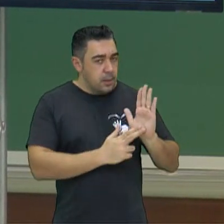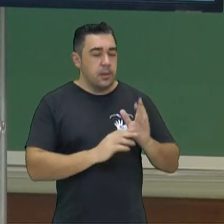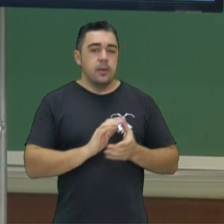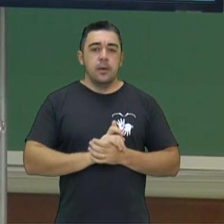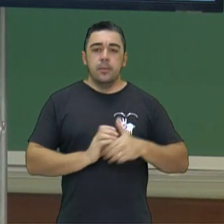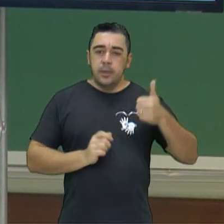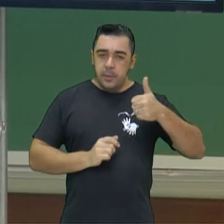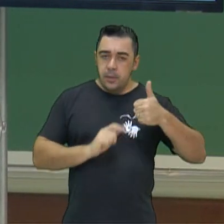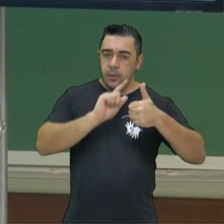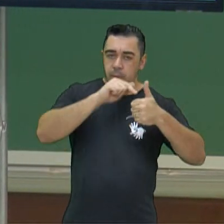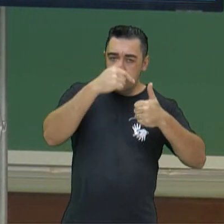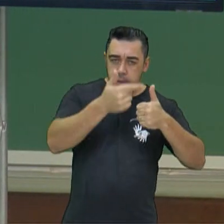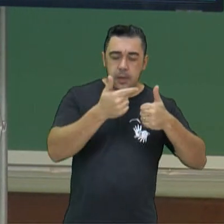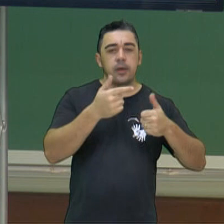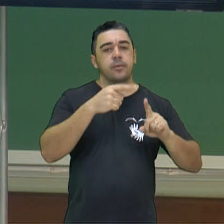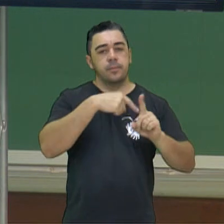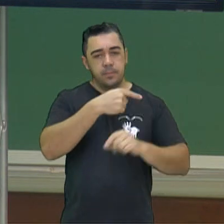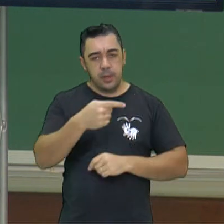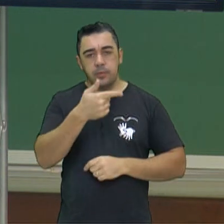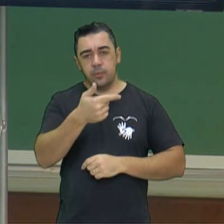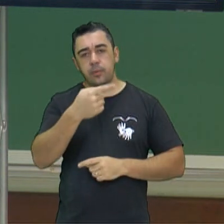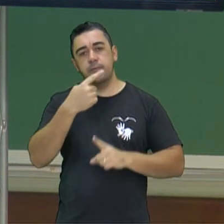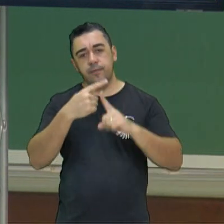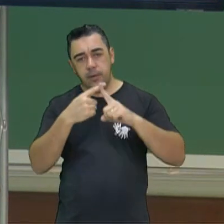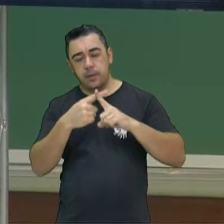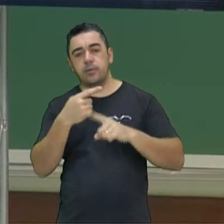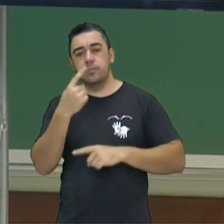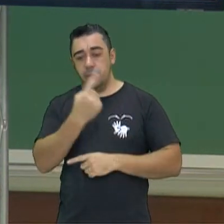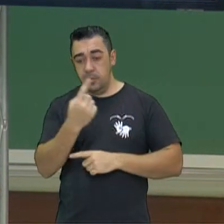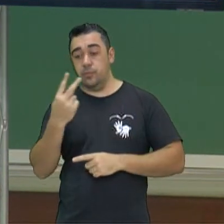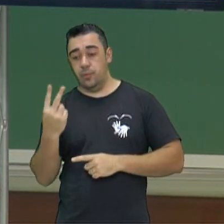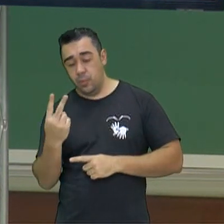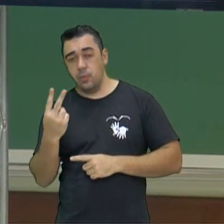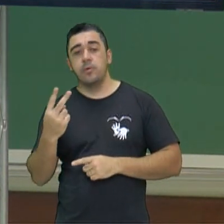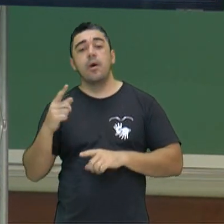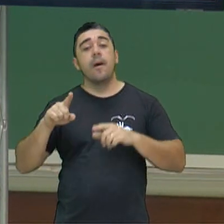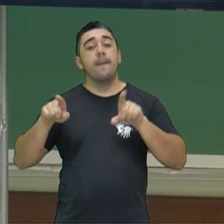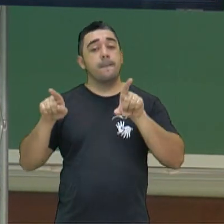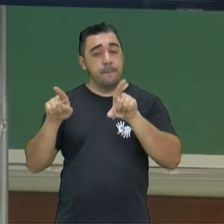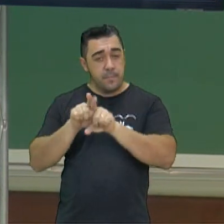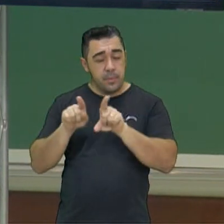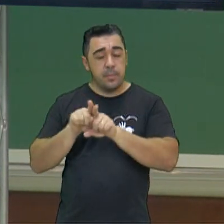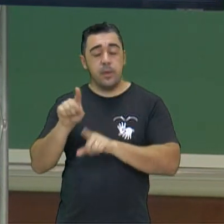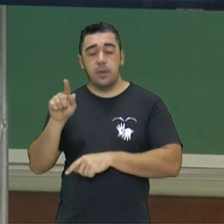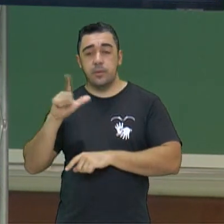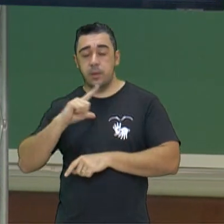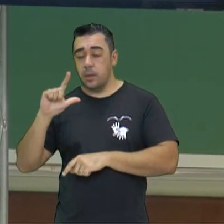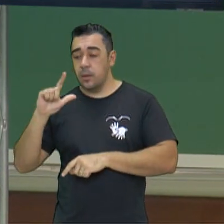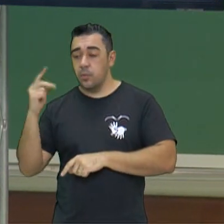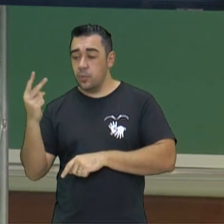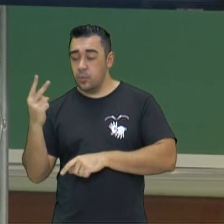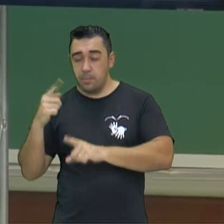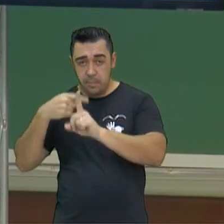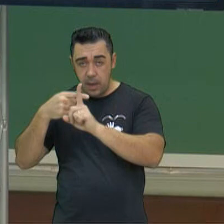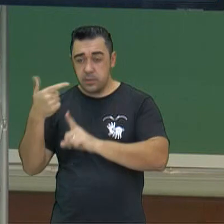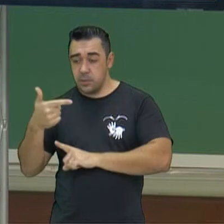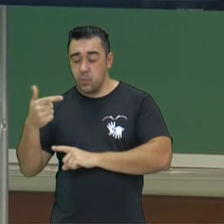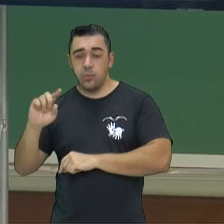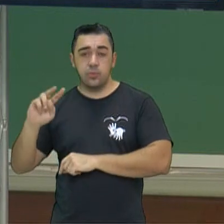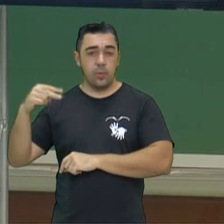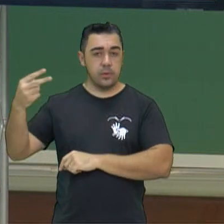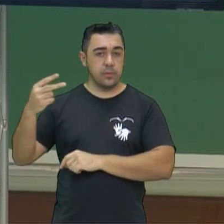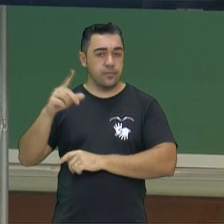do primeiro termo, menos duas vezes o primeiro pelo segundo, mais o quadrado do segundo termo. Você começa a fazer tão rápido que você